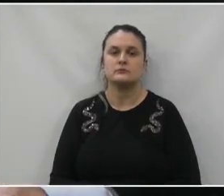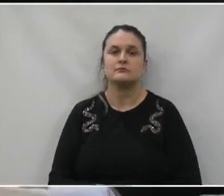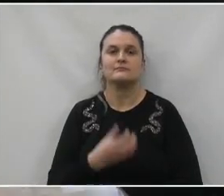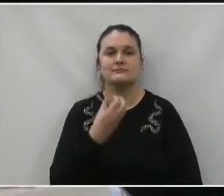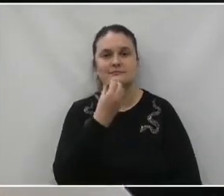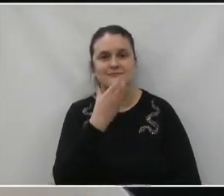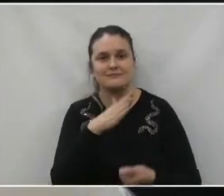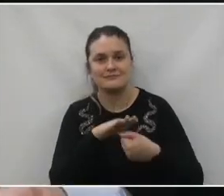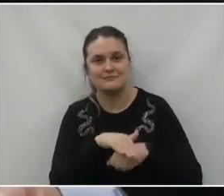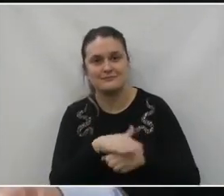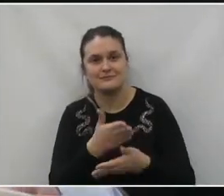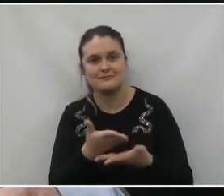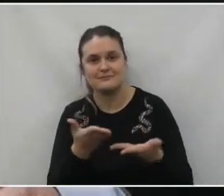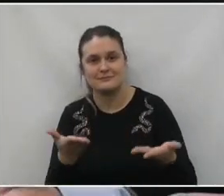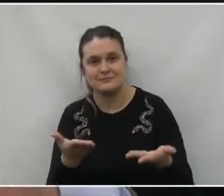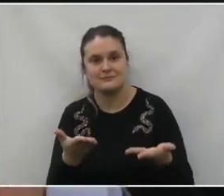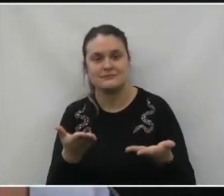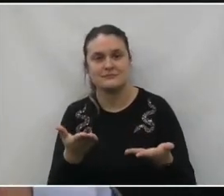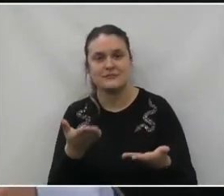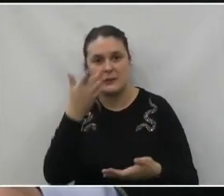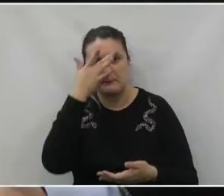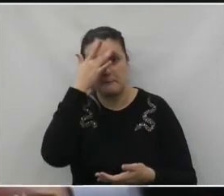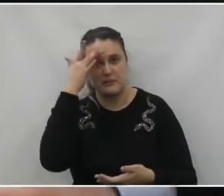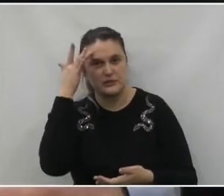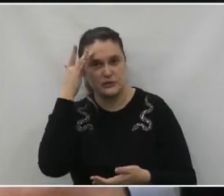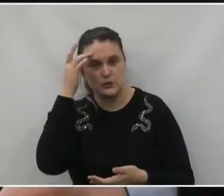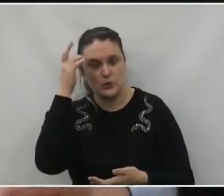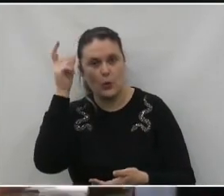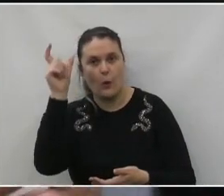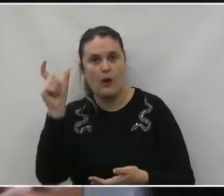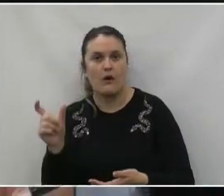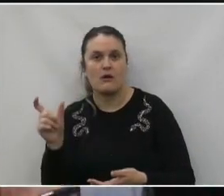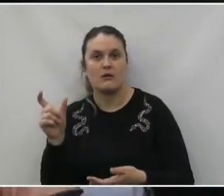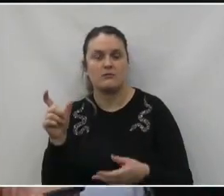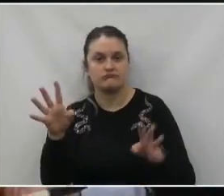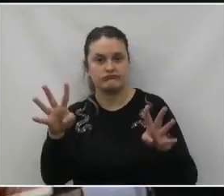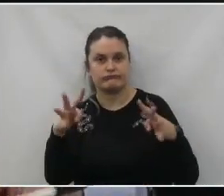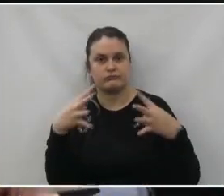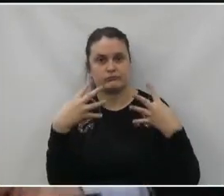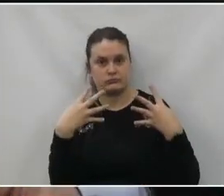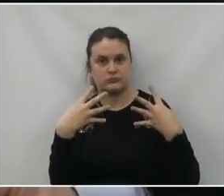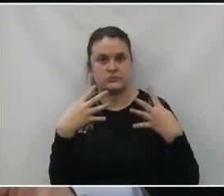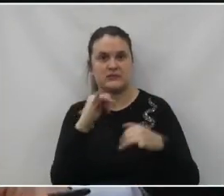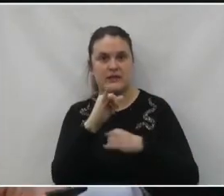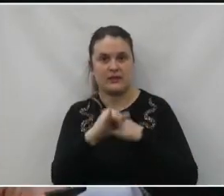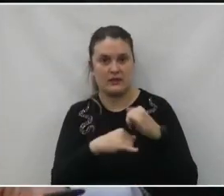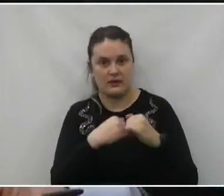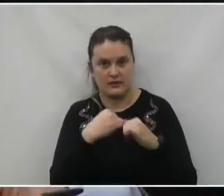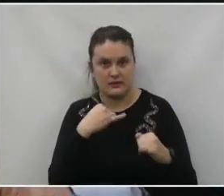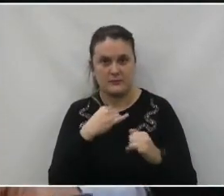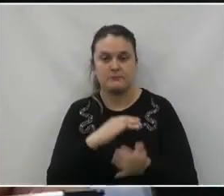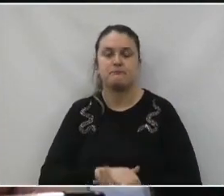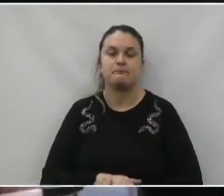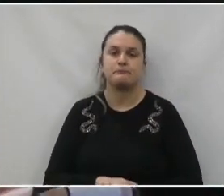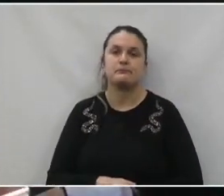Boa noite a todos, as pessoas que estão nos assistindo.